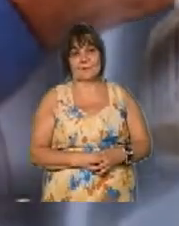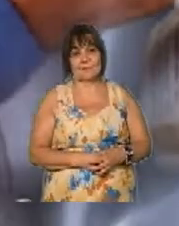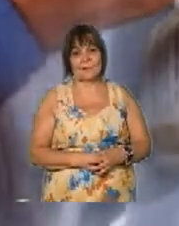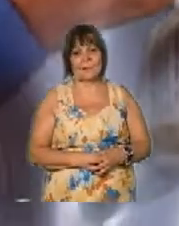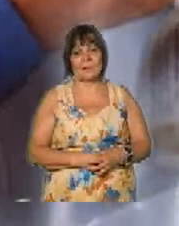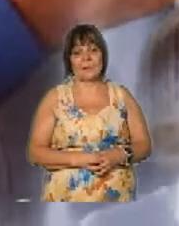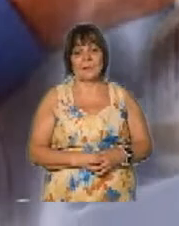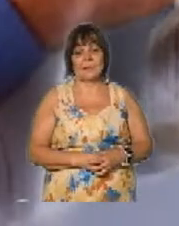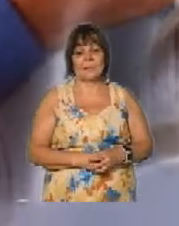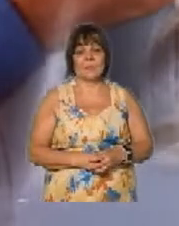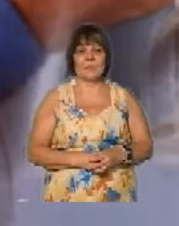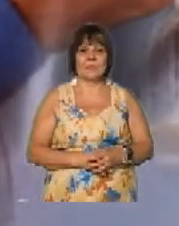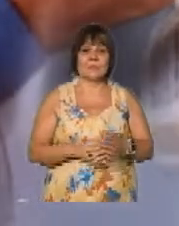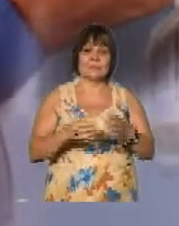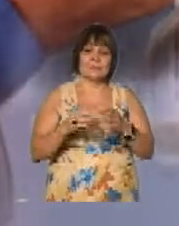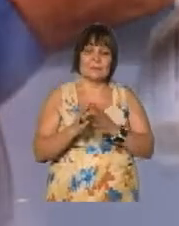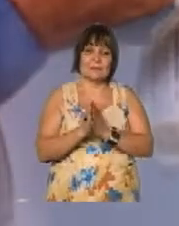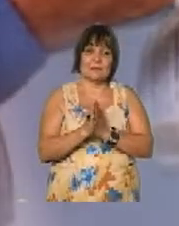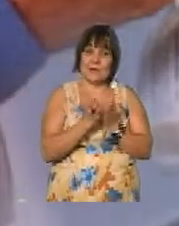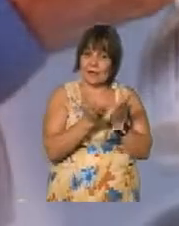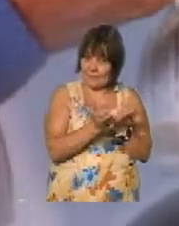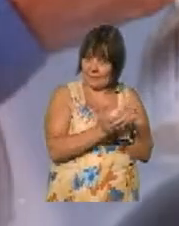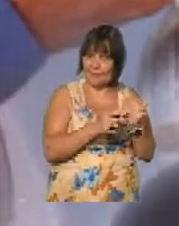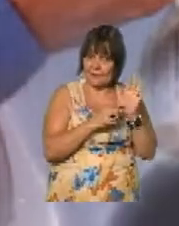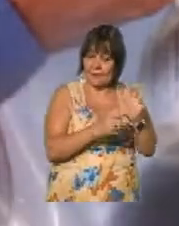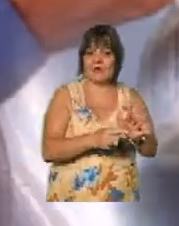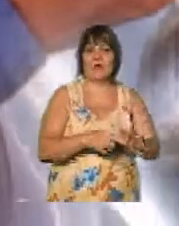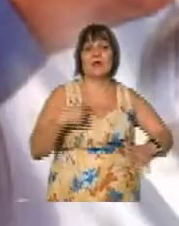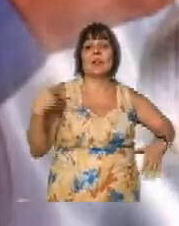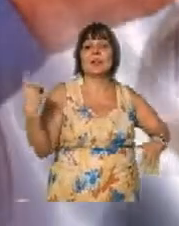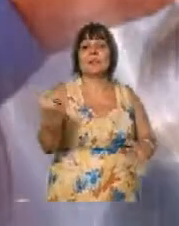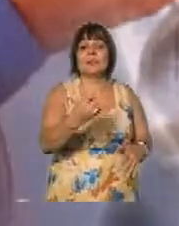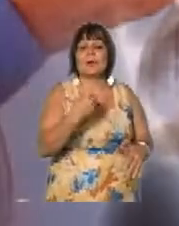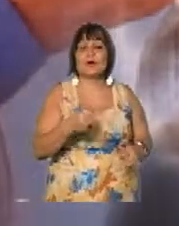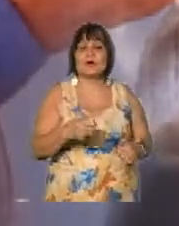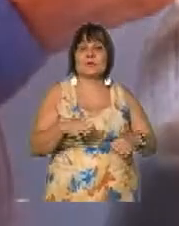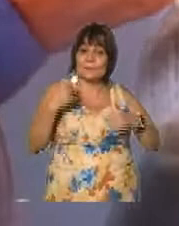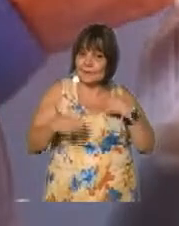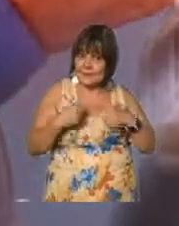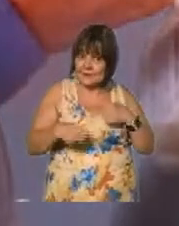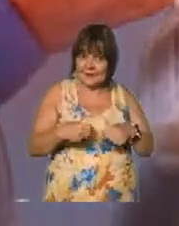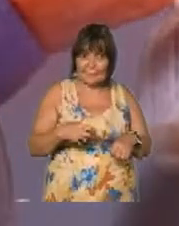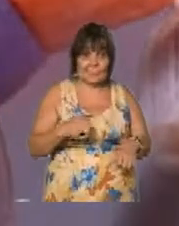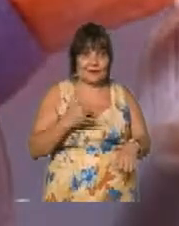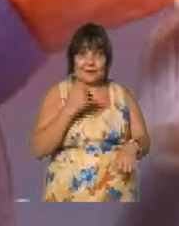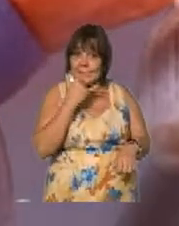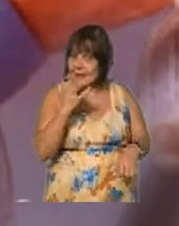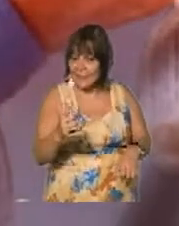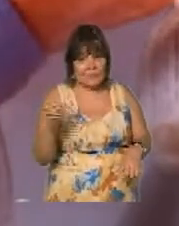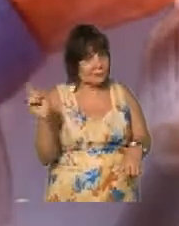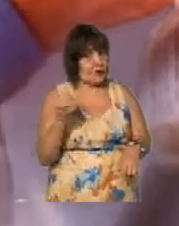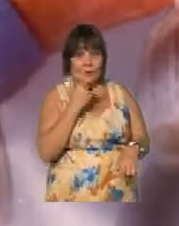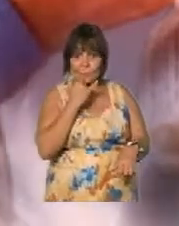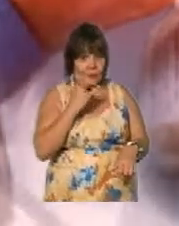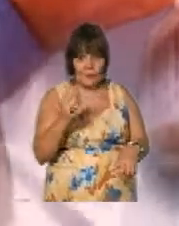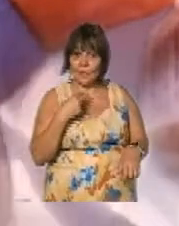não pequeis. Se todavia alguém pecar, nós temos um advogado. Temos um paracleto, a palavra grega.